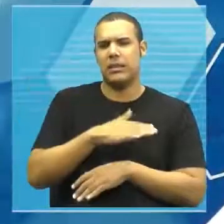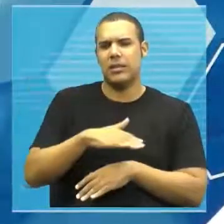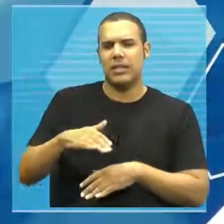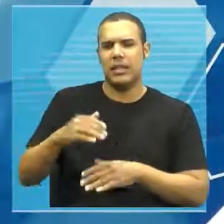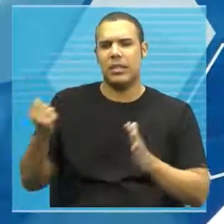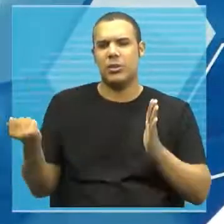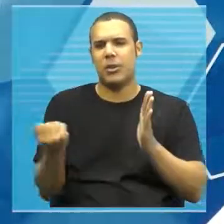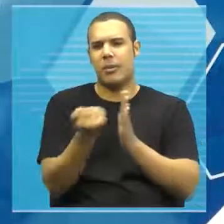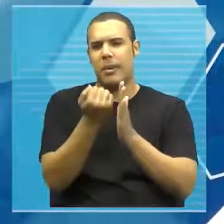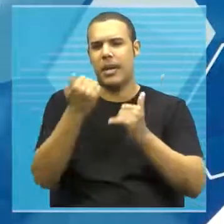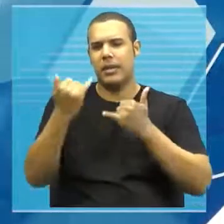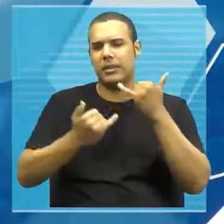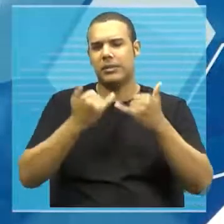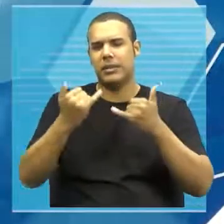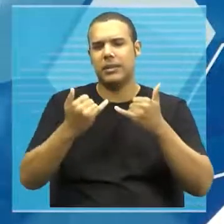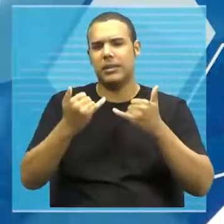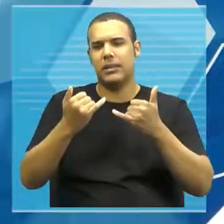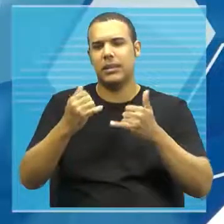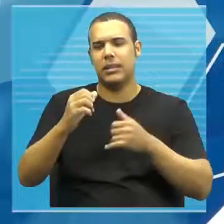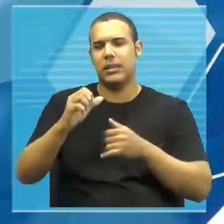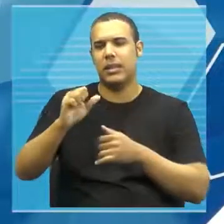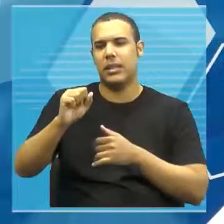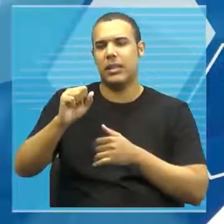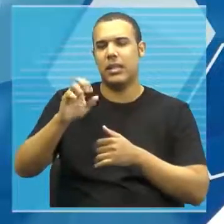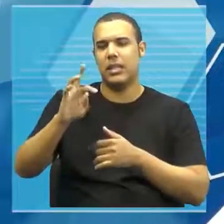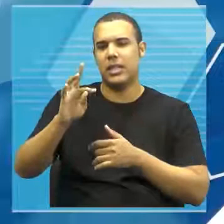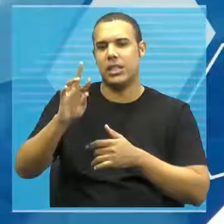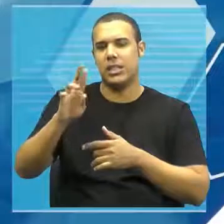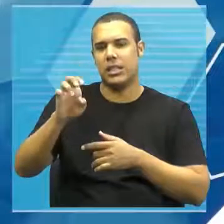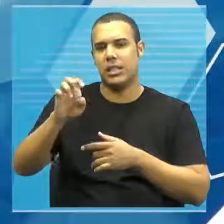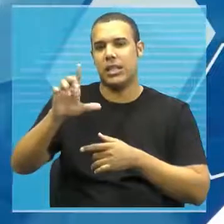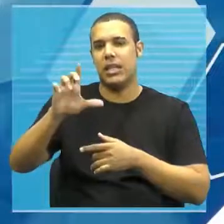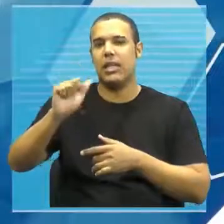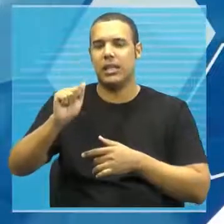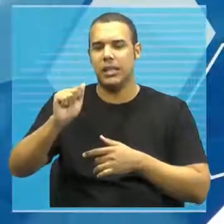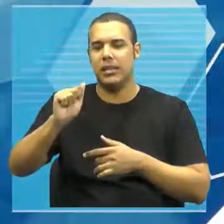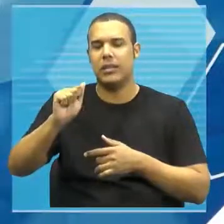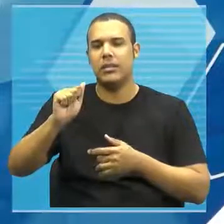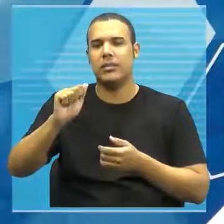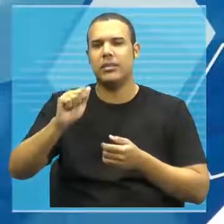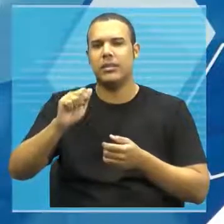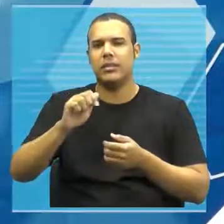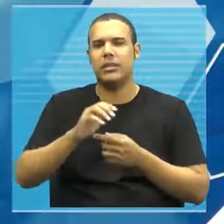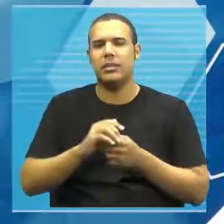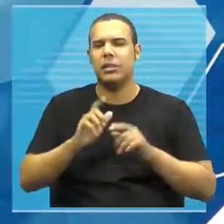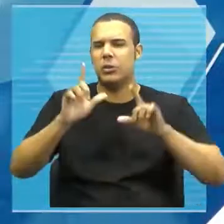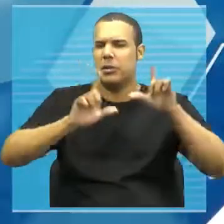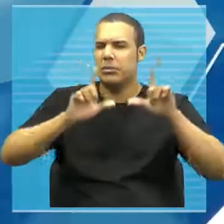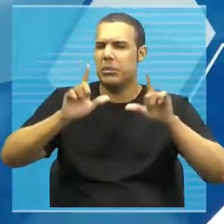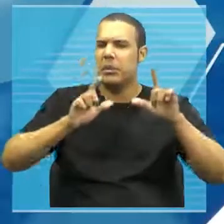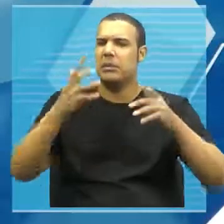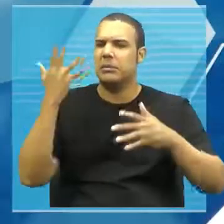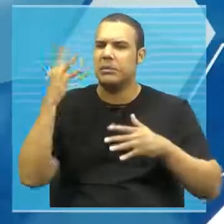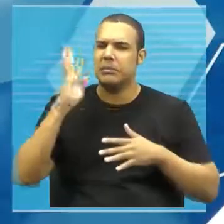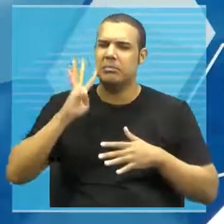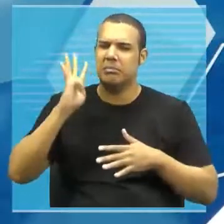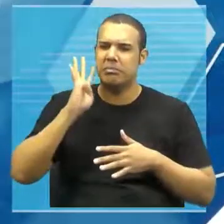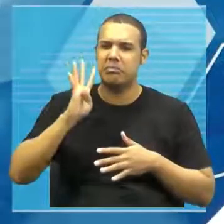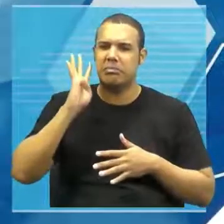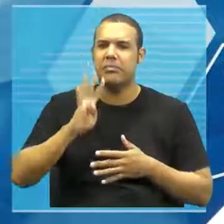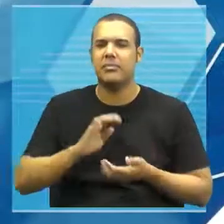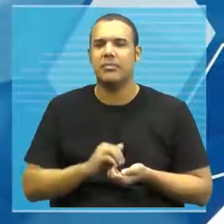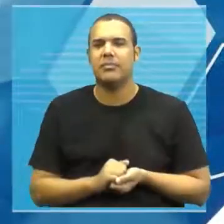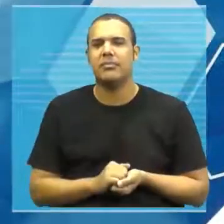marca de brinquedos no Brasil chamado estrela Olhe que propagandas massa você olhava se